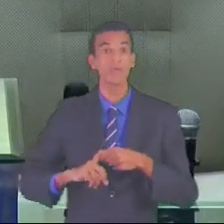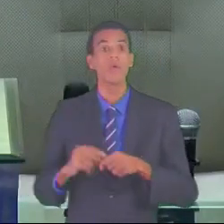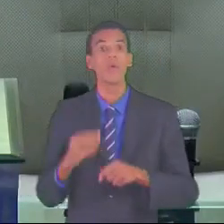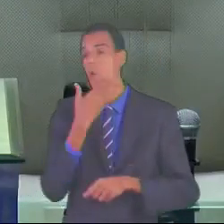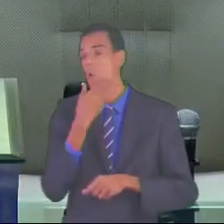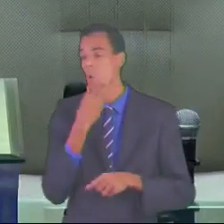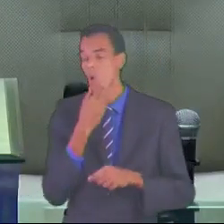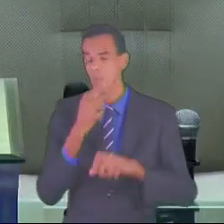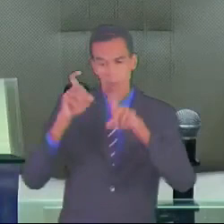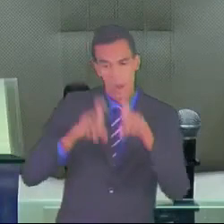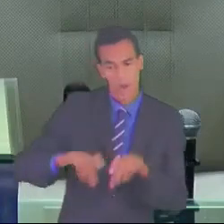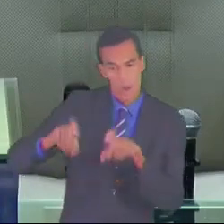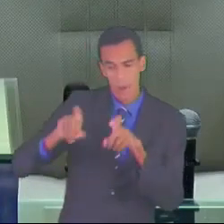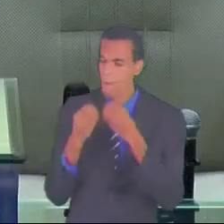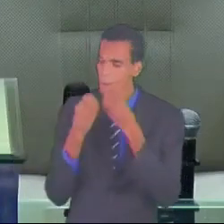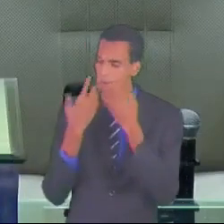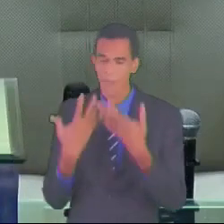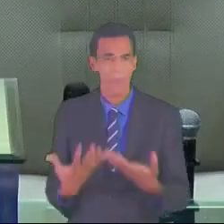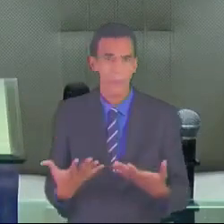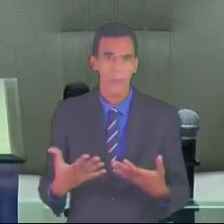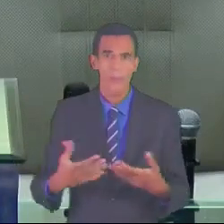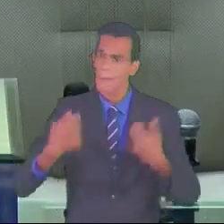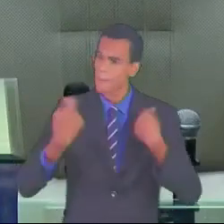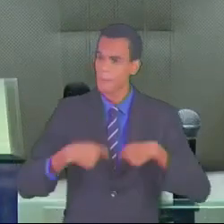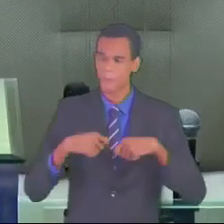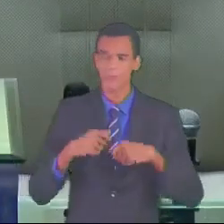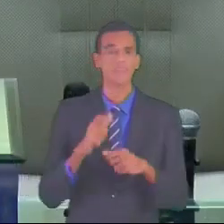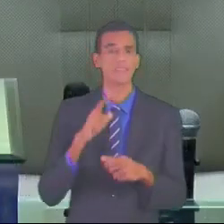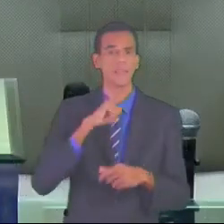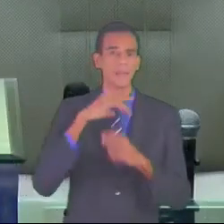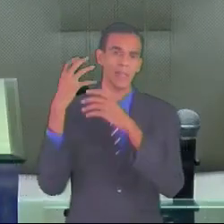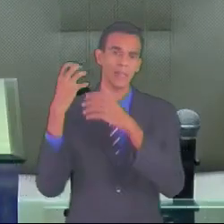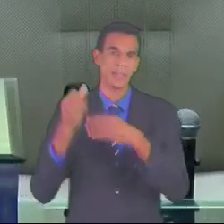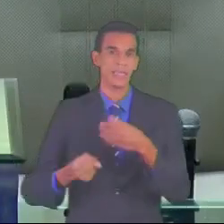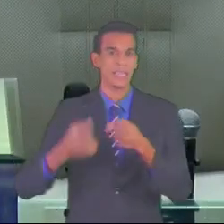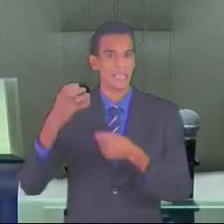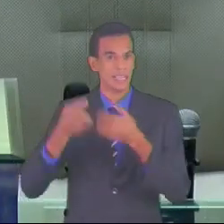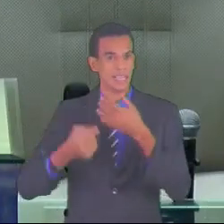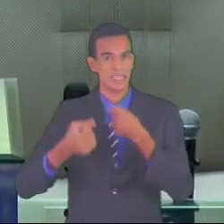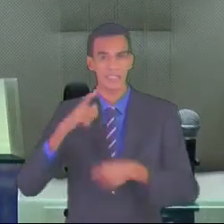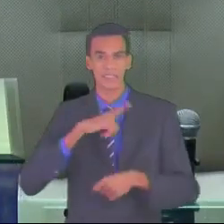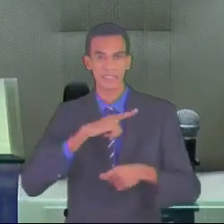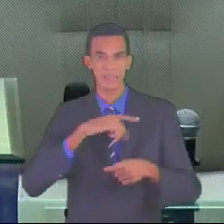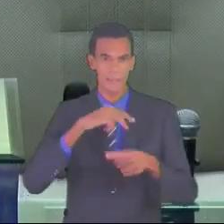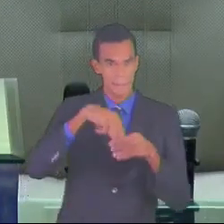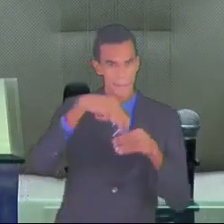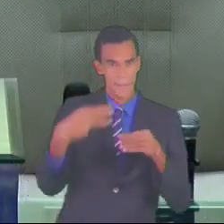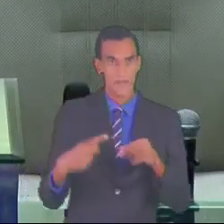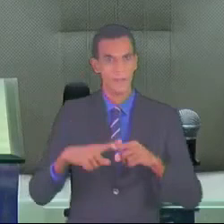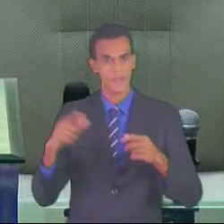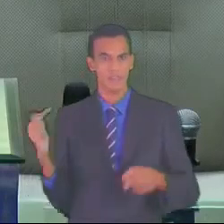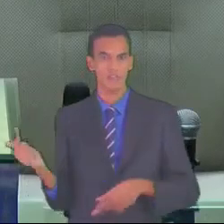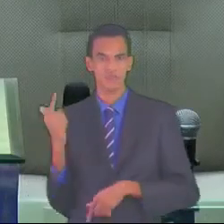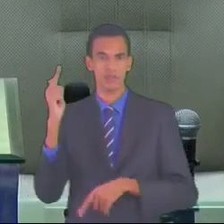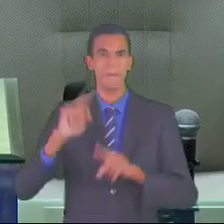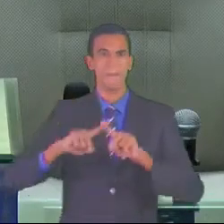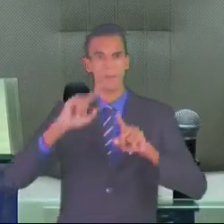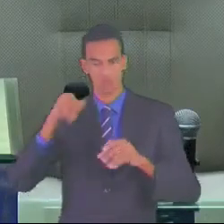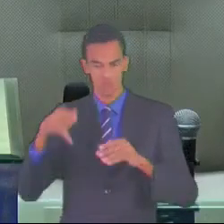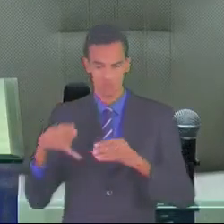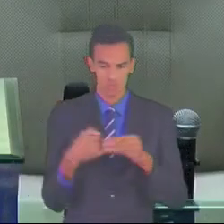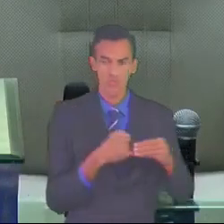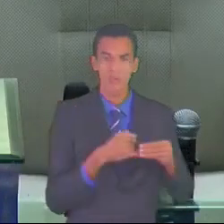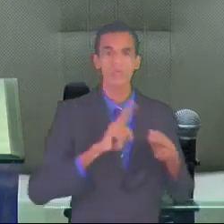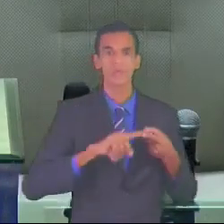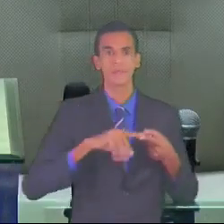a terra é boa, a terra é necessária, mana leite e mel, agora a terra tem gigante. Aí levanta Josué e Caleb e disse: não, meu